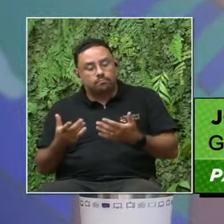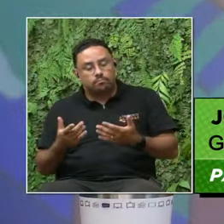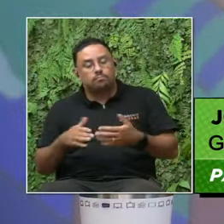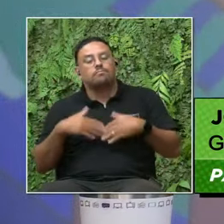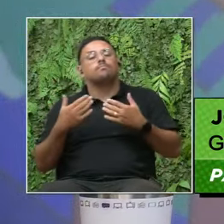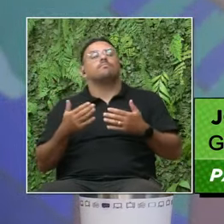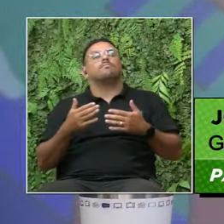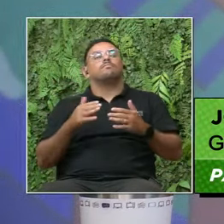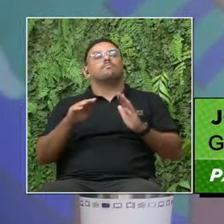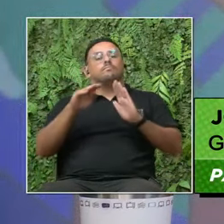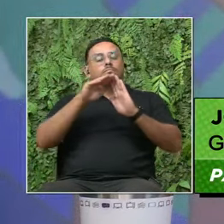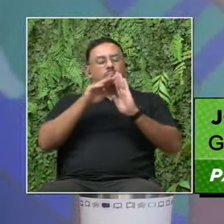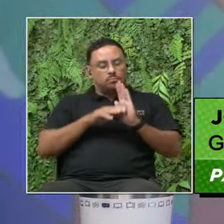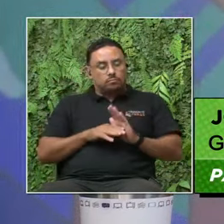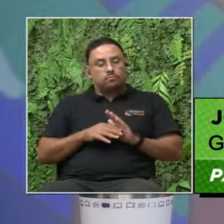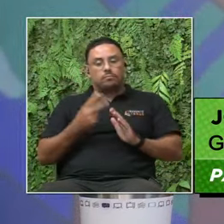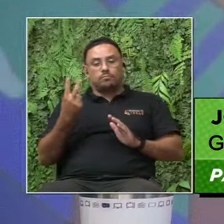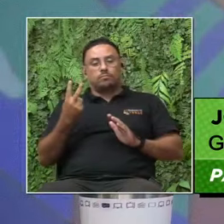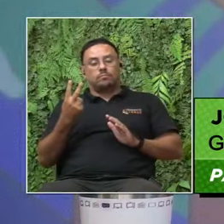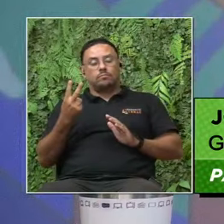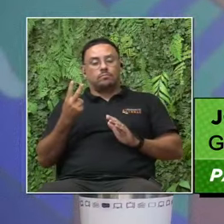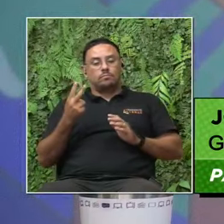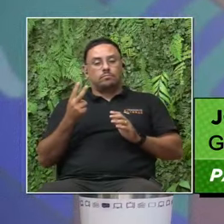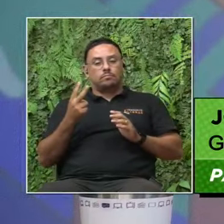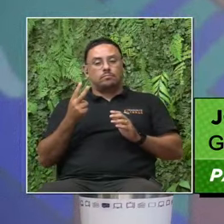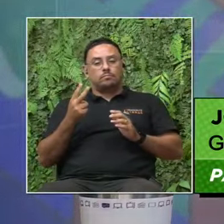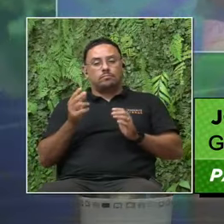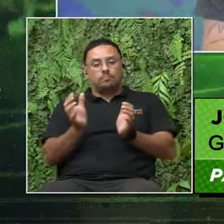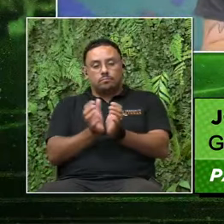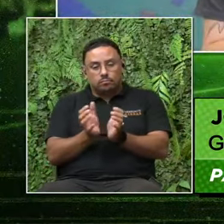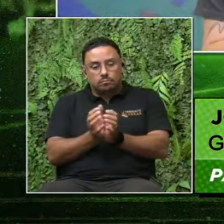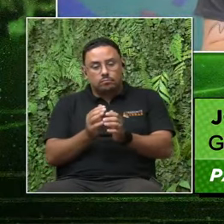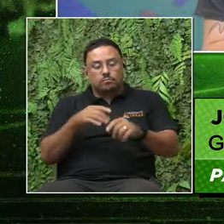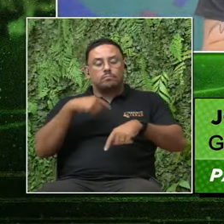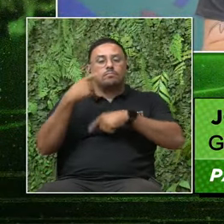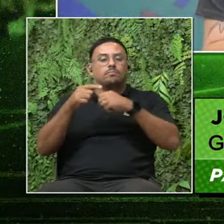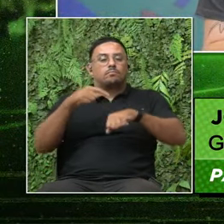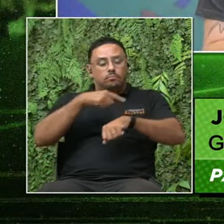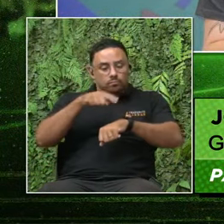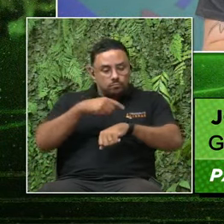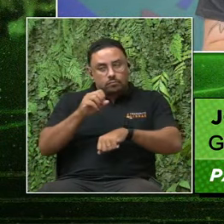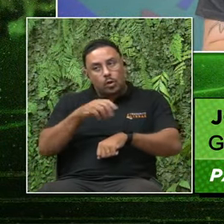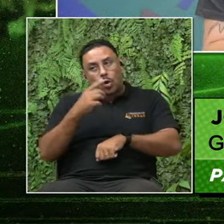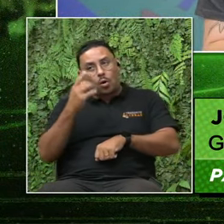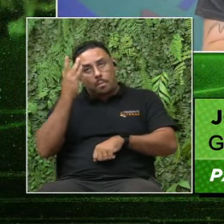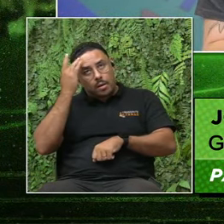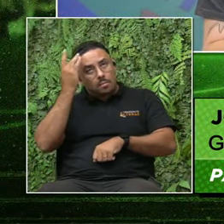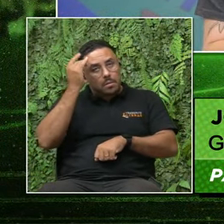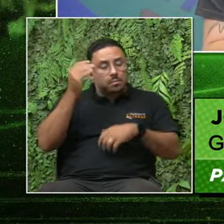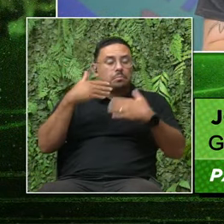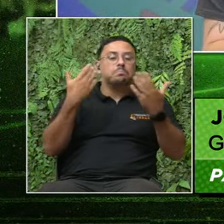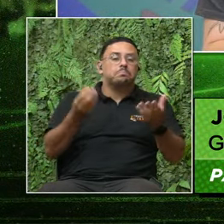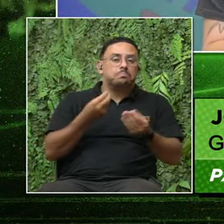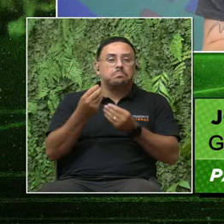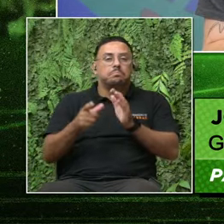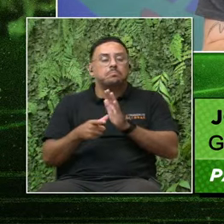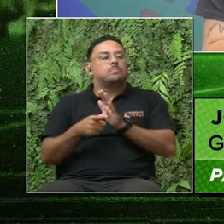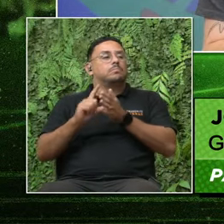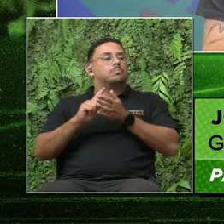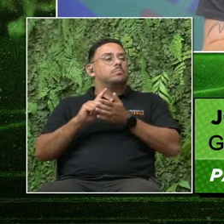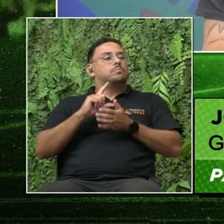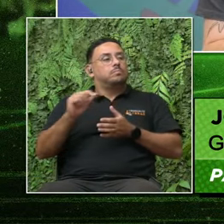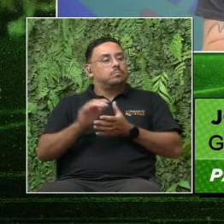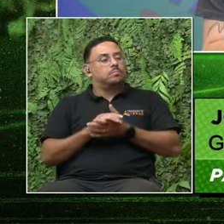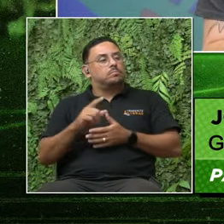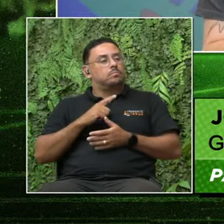é a programação pros dois times né Eh nas próximas horas ou nos próximos dias antes da gente passar